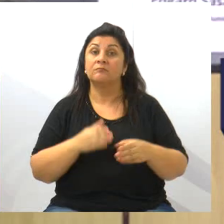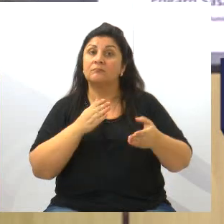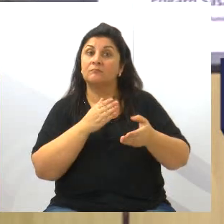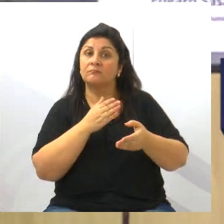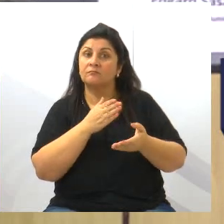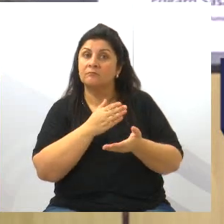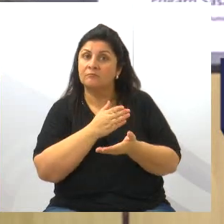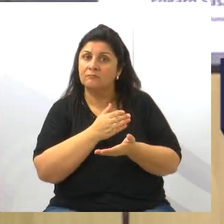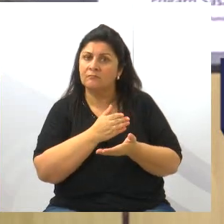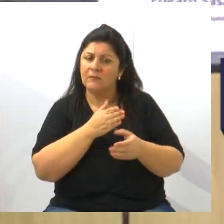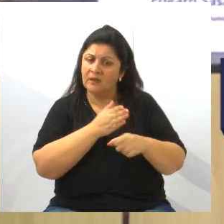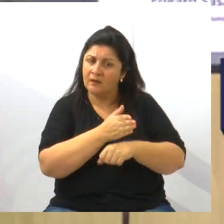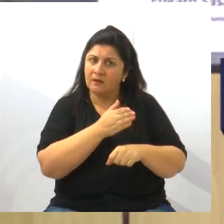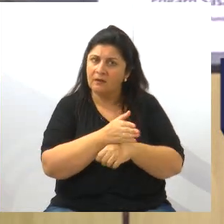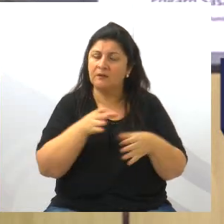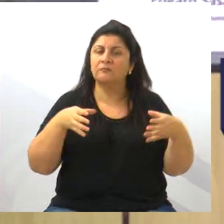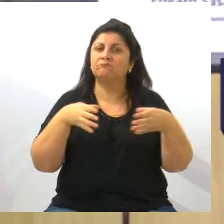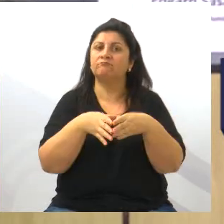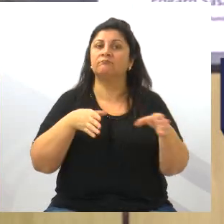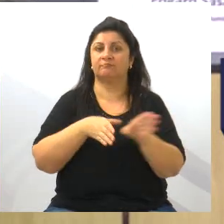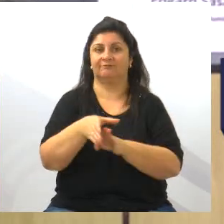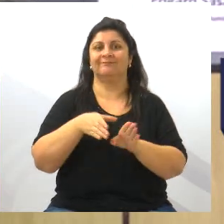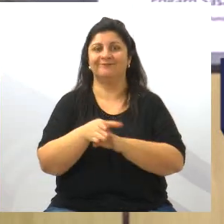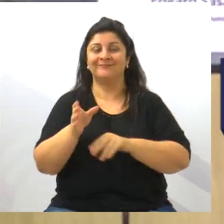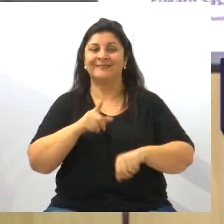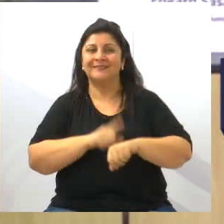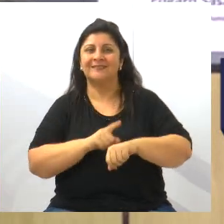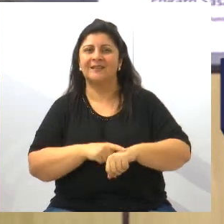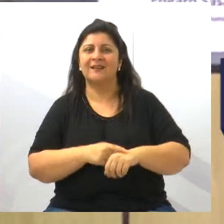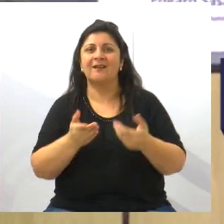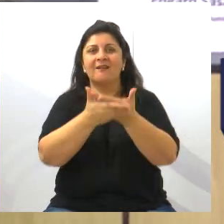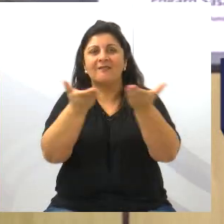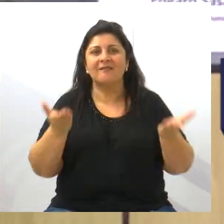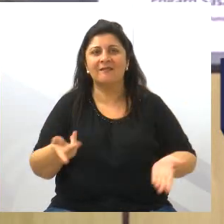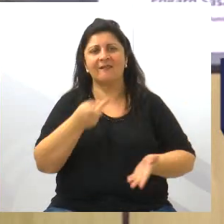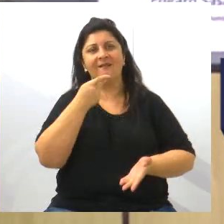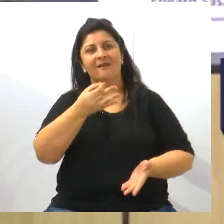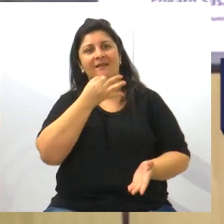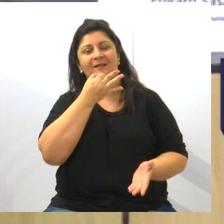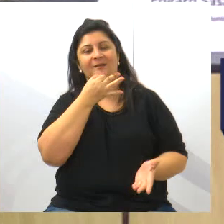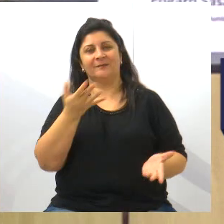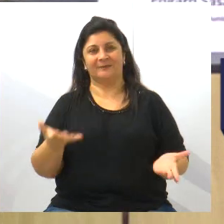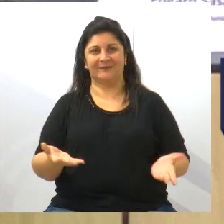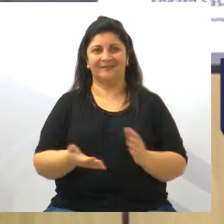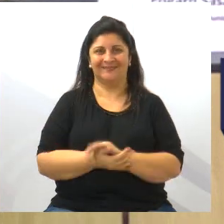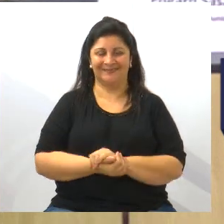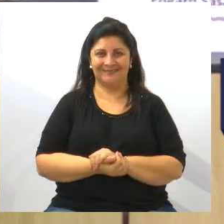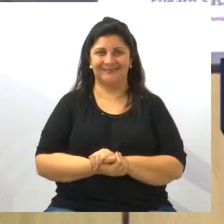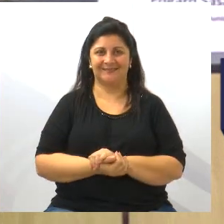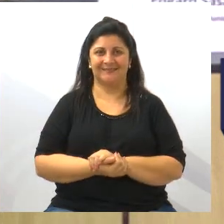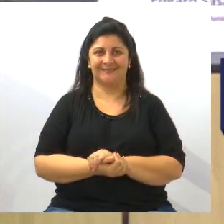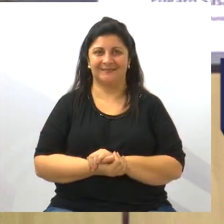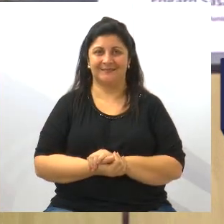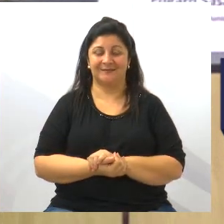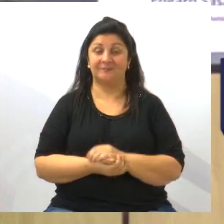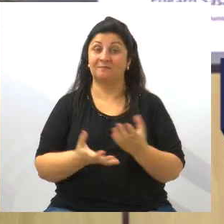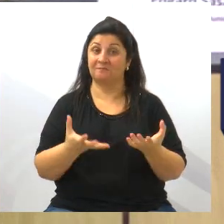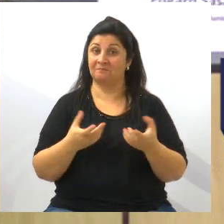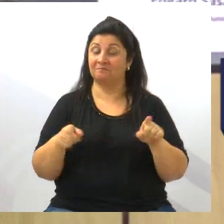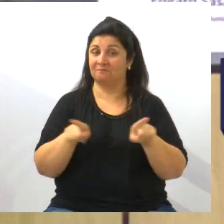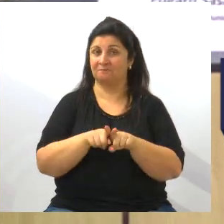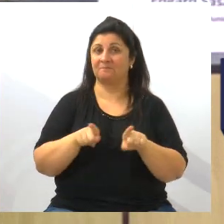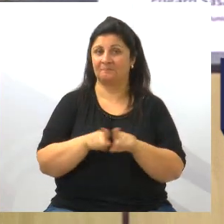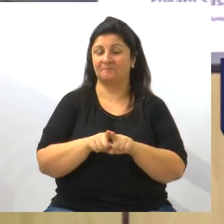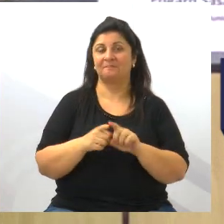conselho, que é o momento de vocês pontuarem as suas necessidades. Quero aqui